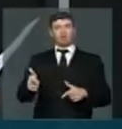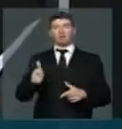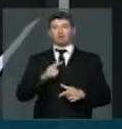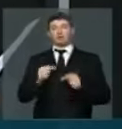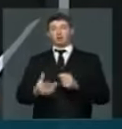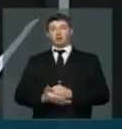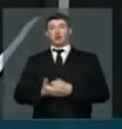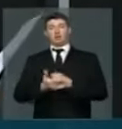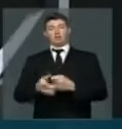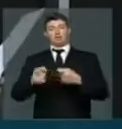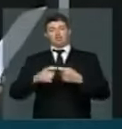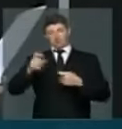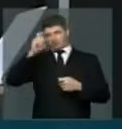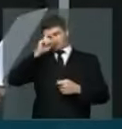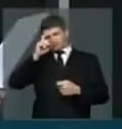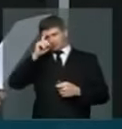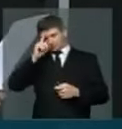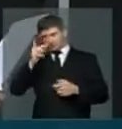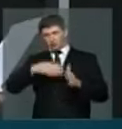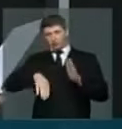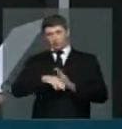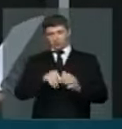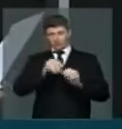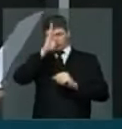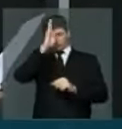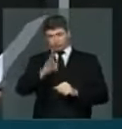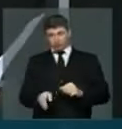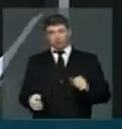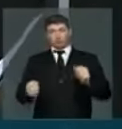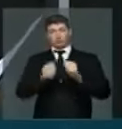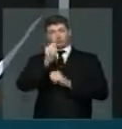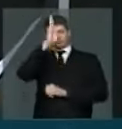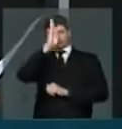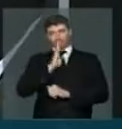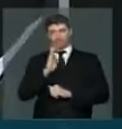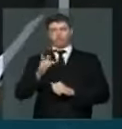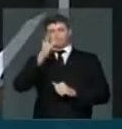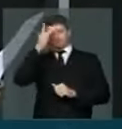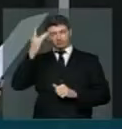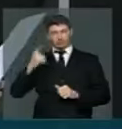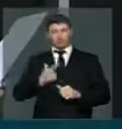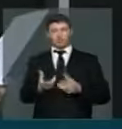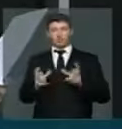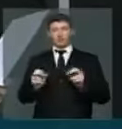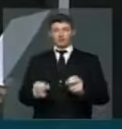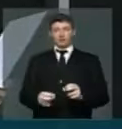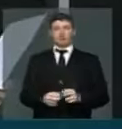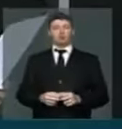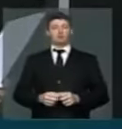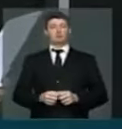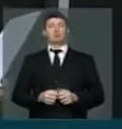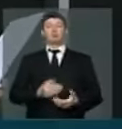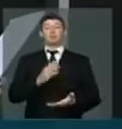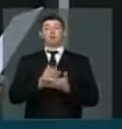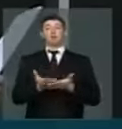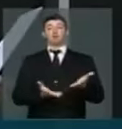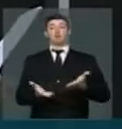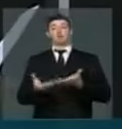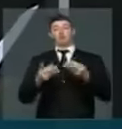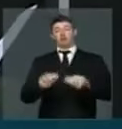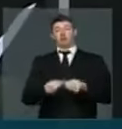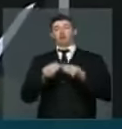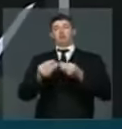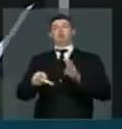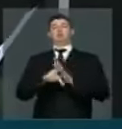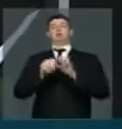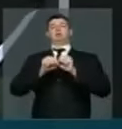a assistência médico-hospitalar prestada diretamente e gratuitamente aos pacientes com câncer como parte do serviço oferecido